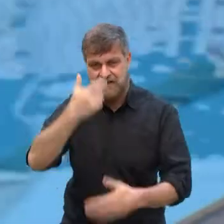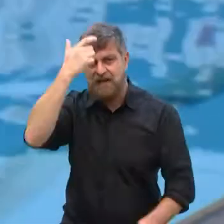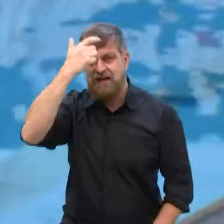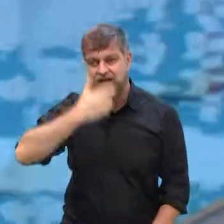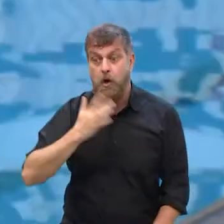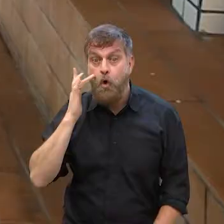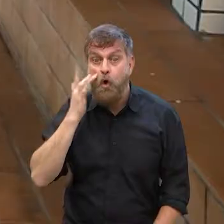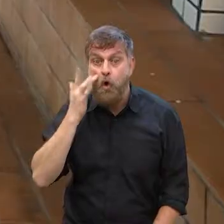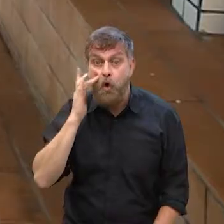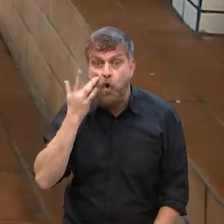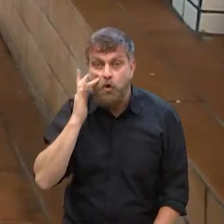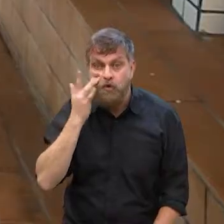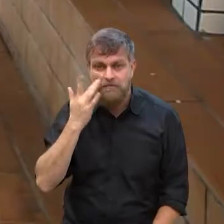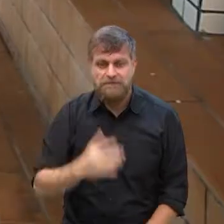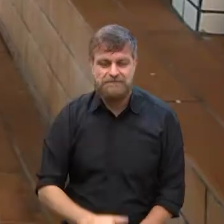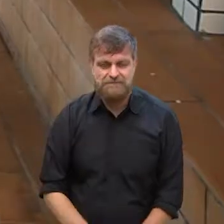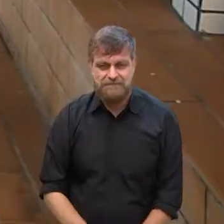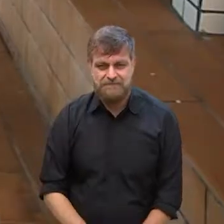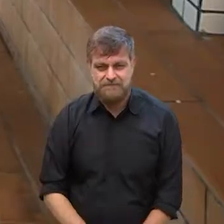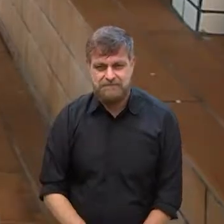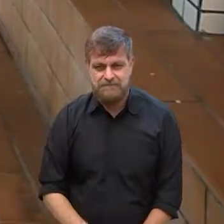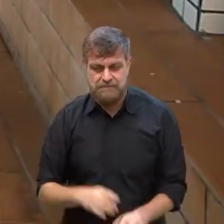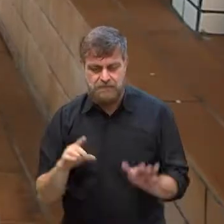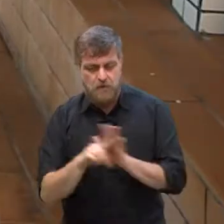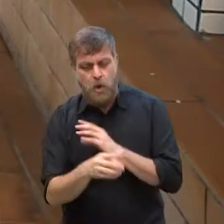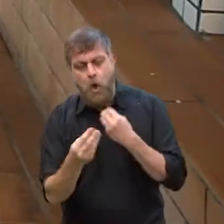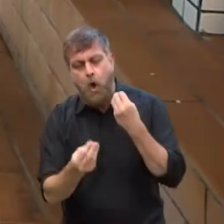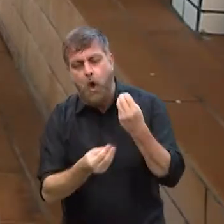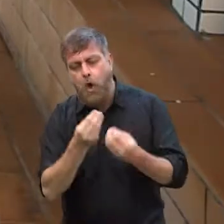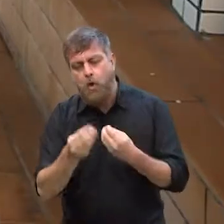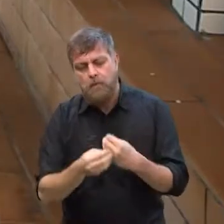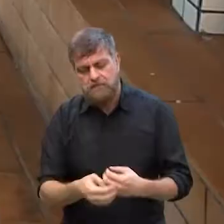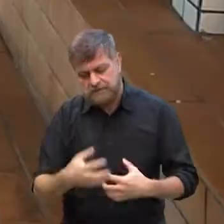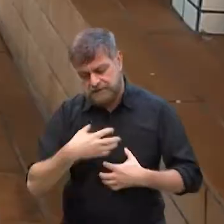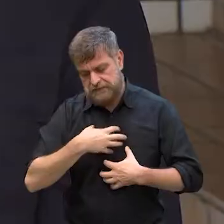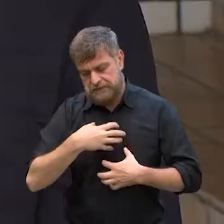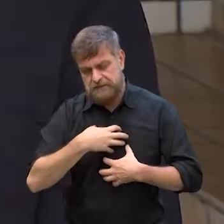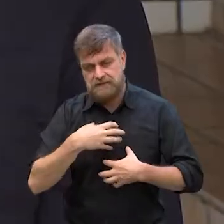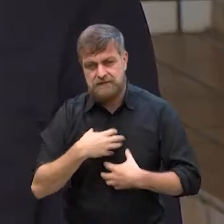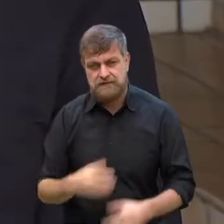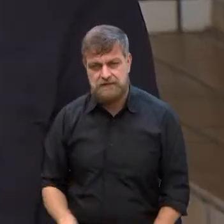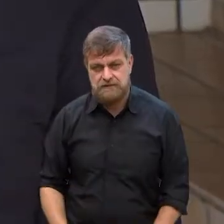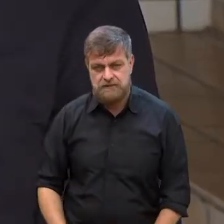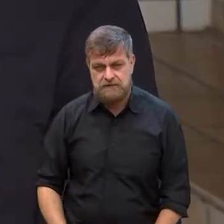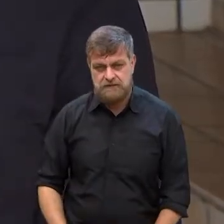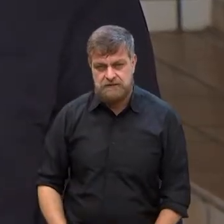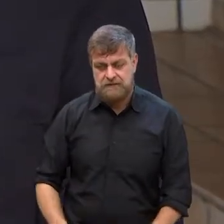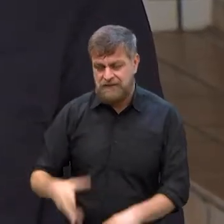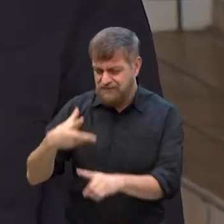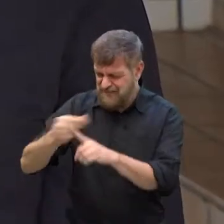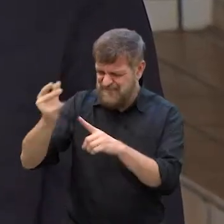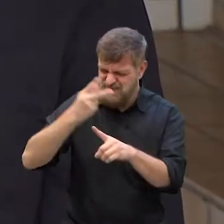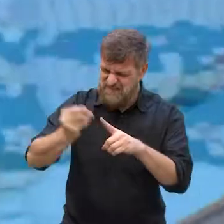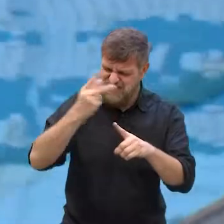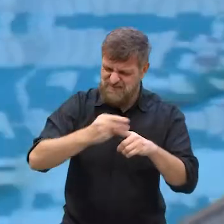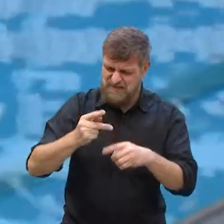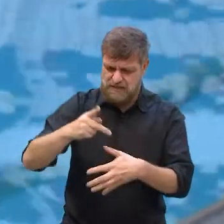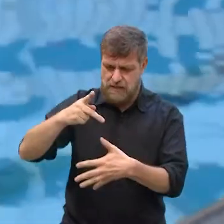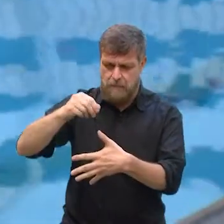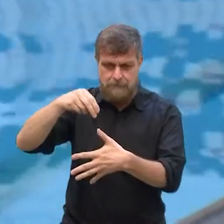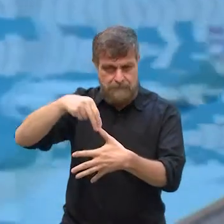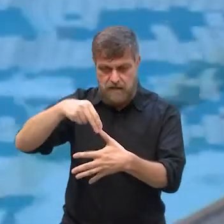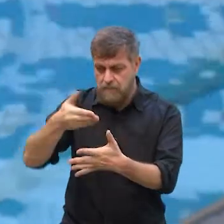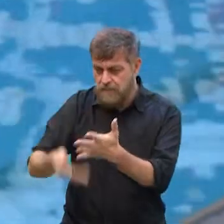ouro. Para você, como é que você lida com isso? Porque nunca perdeu uma prova no PAN,